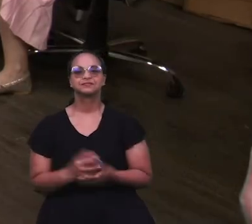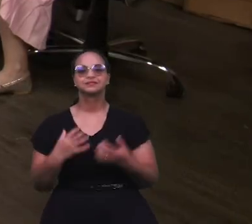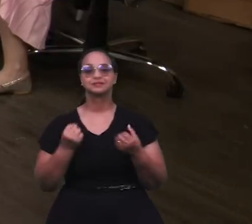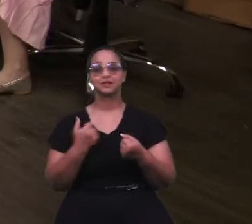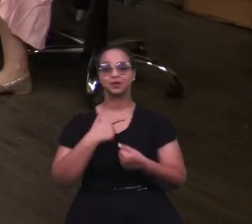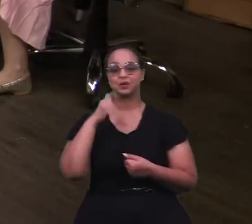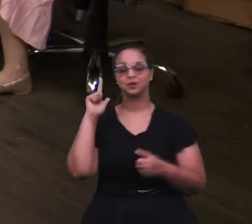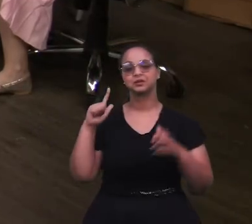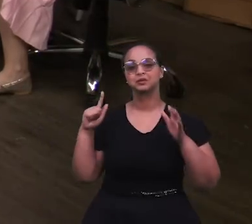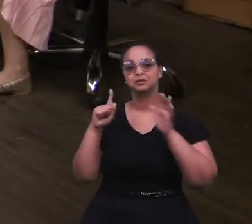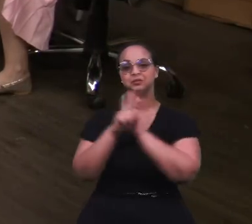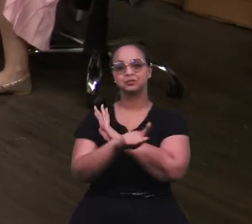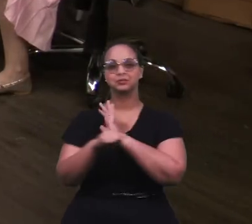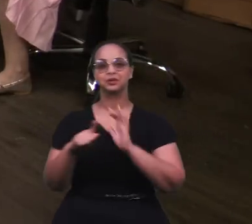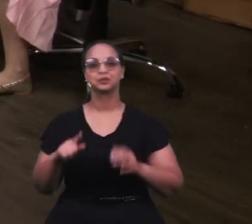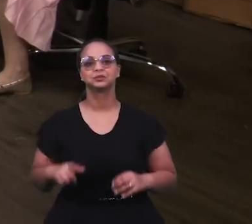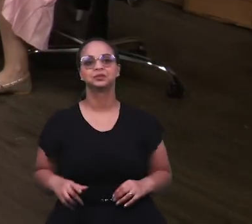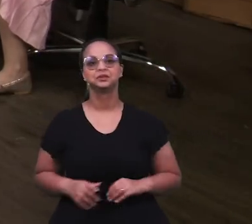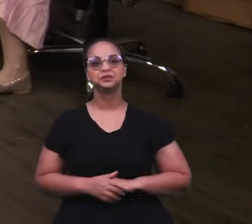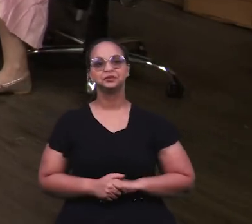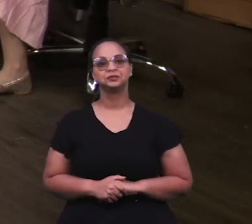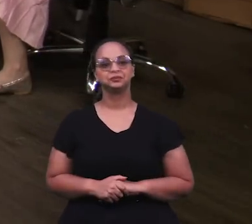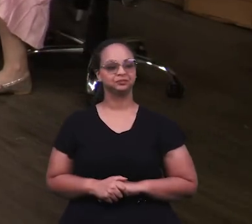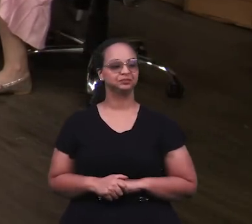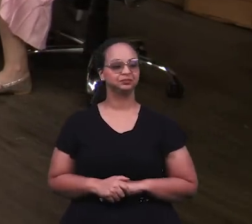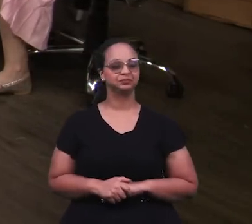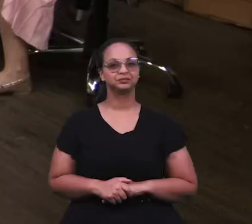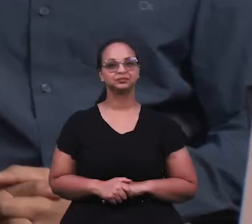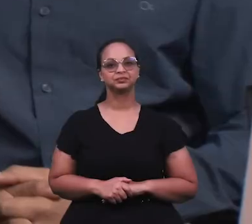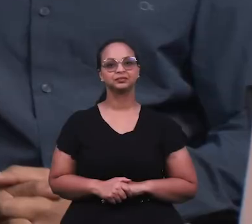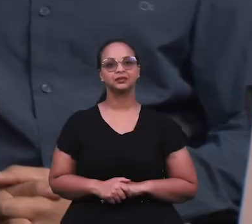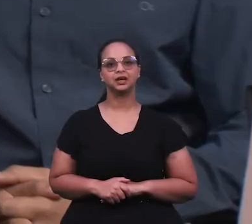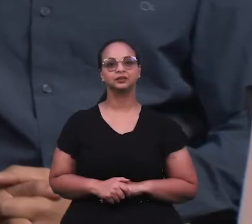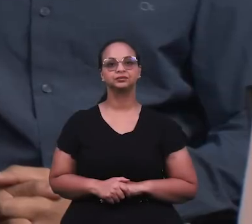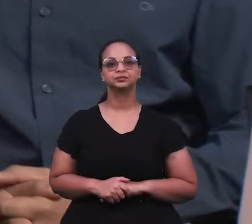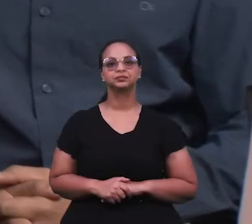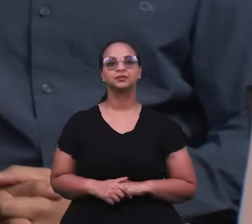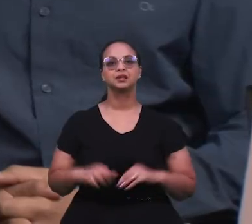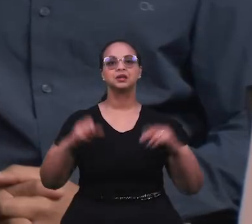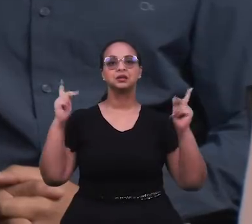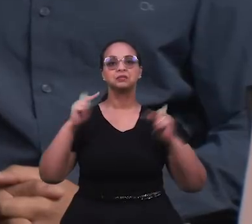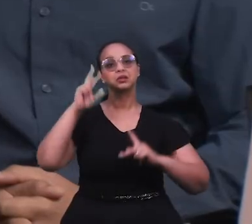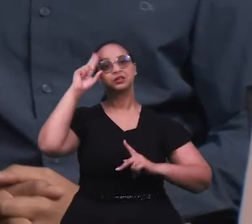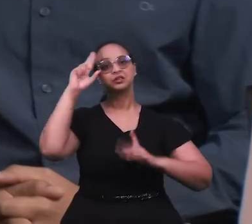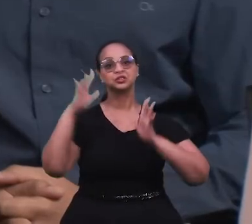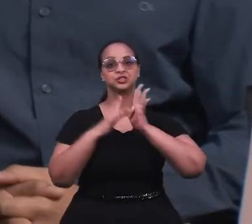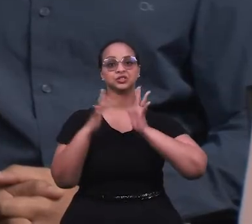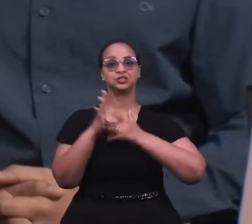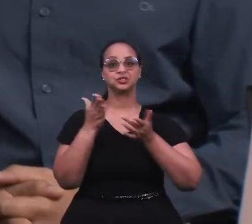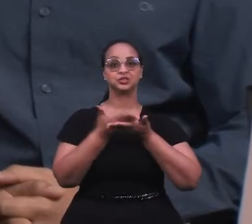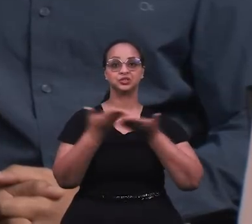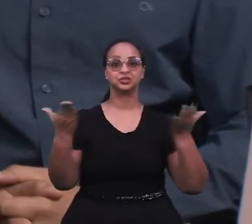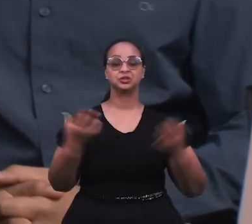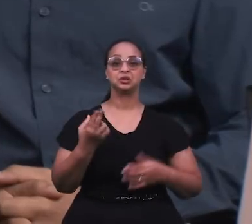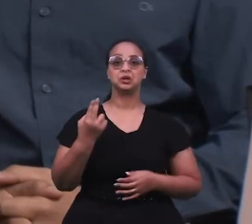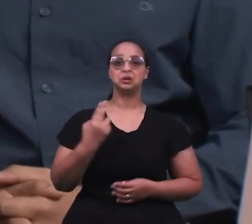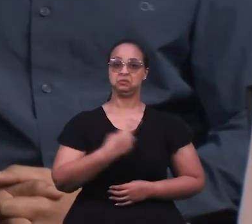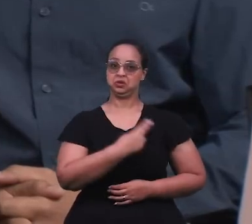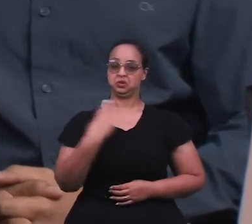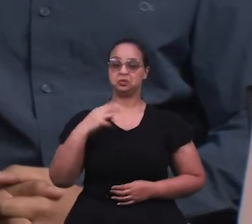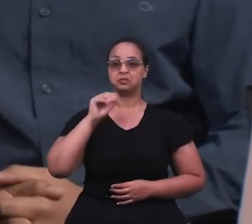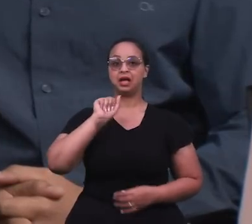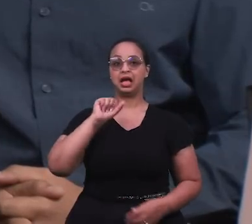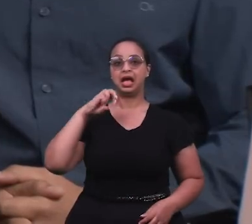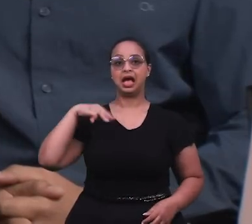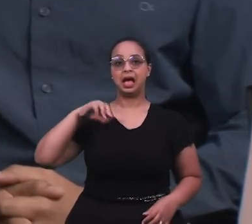gente tem mais uma pergunta aqui, mais duas, na verdade. Primeiro, Amanda, pode fazer. A paz do Senhor Jesus a todos os irmãos que nos acompanham. Eu me chamo Amanda,